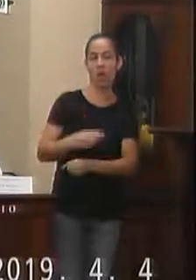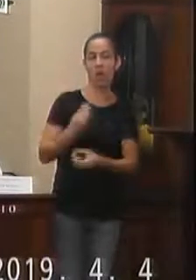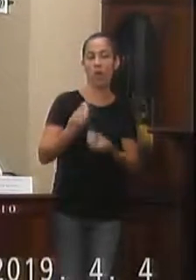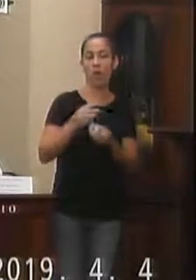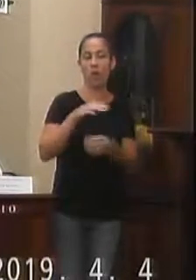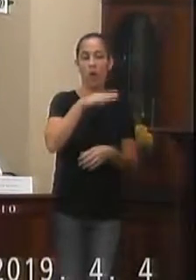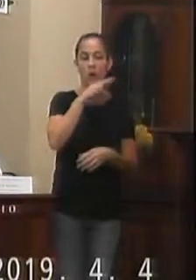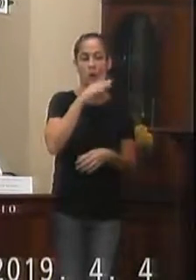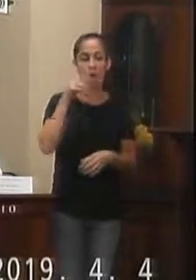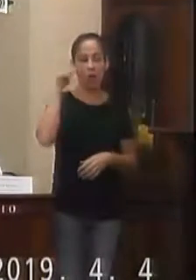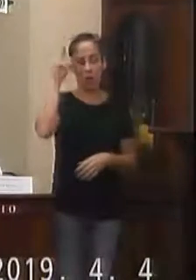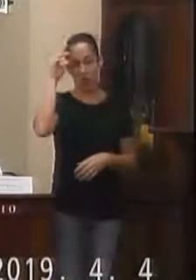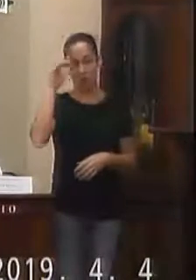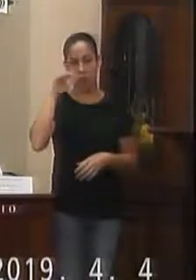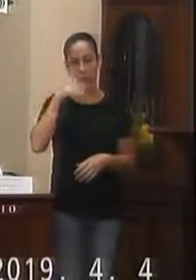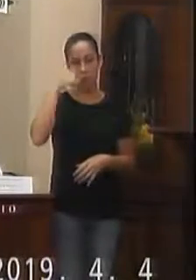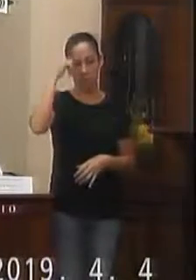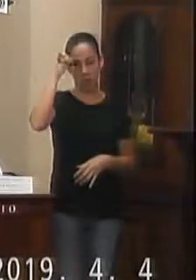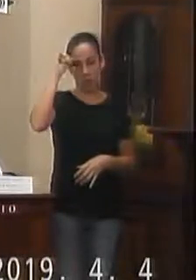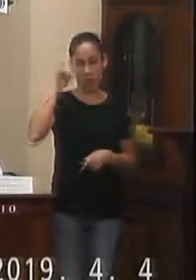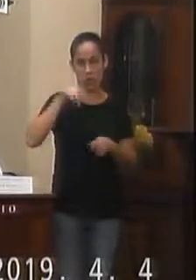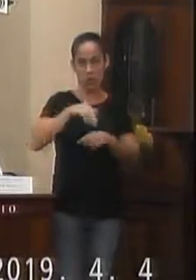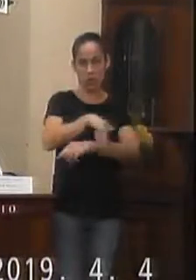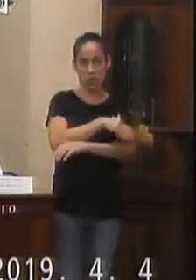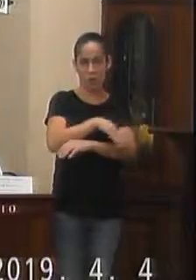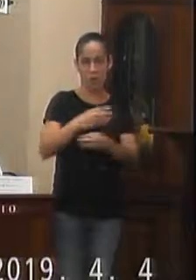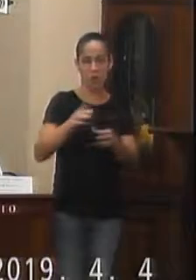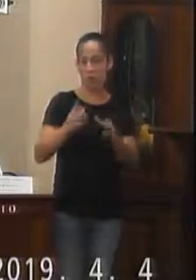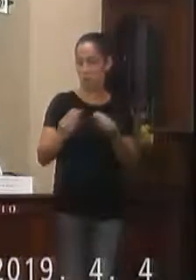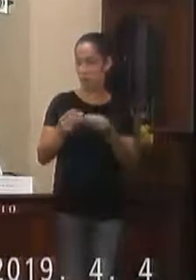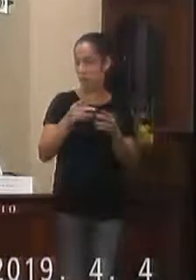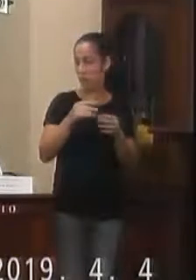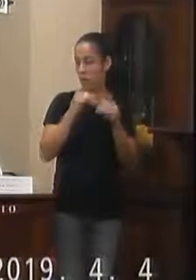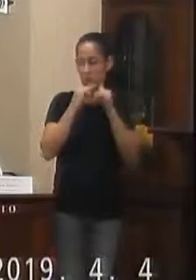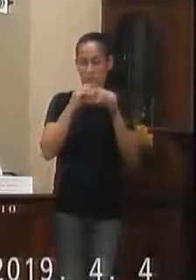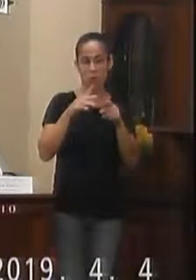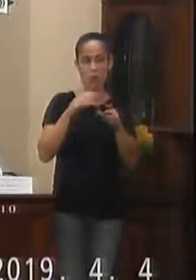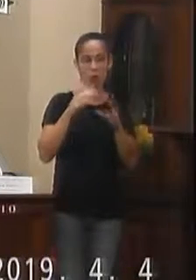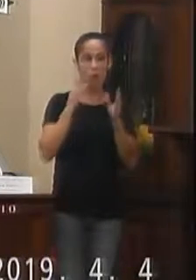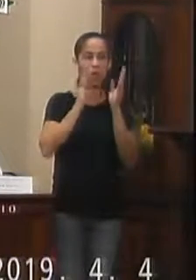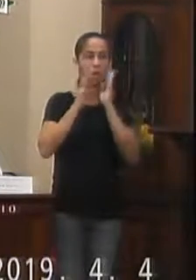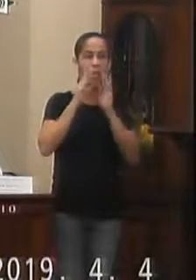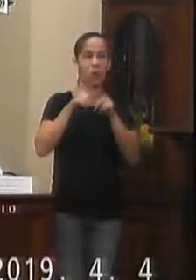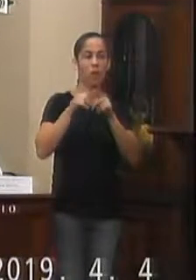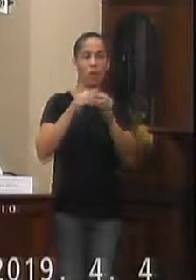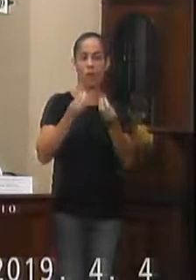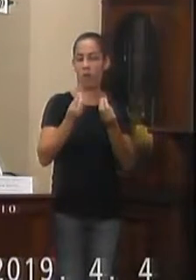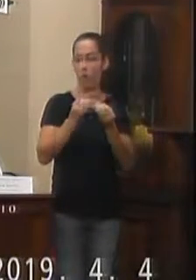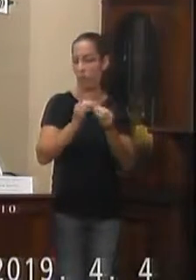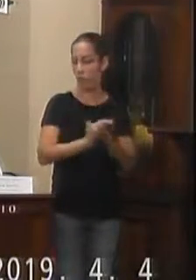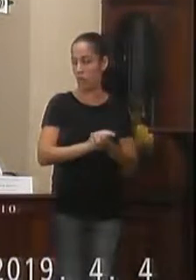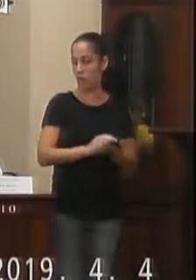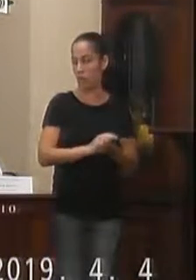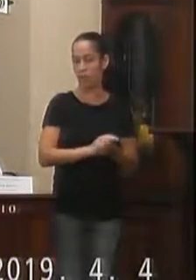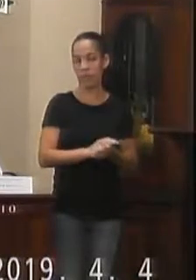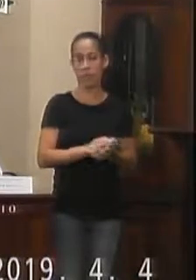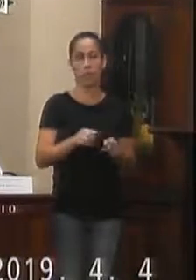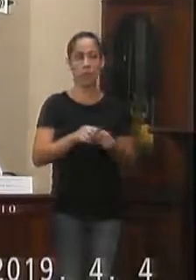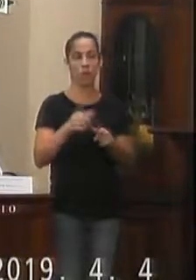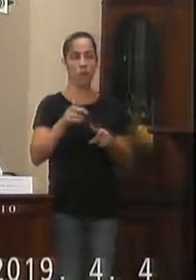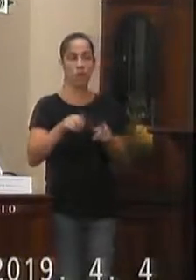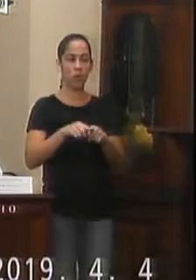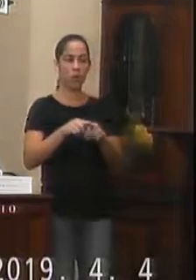cavalos, bois, em vias públicas. Por diversas vezes, mostrado nas redes sociais, imagens e vídeos de animais de grande porte soltos em vias públicas. Outro assim,